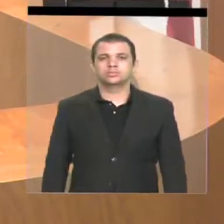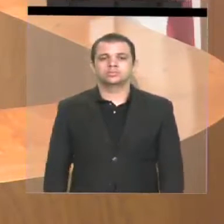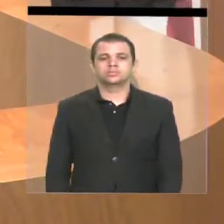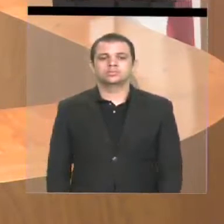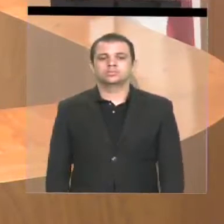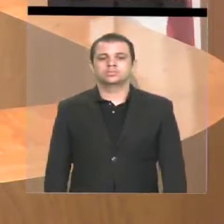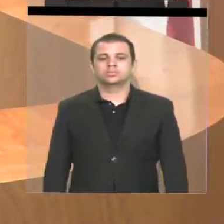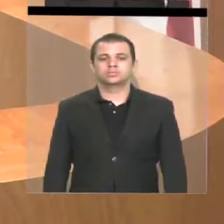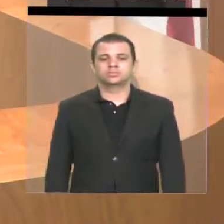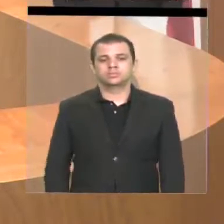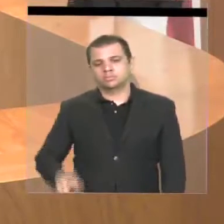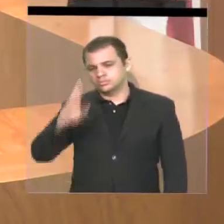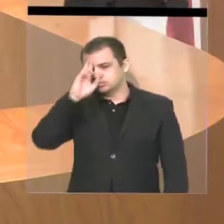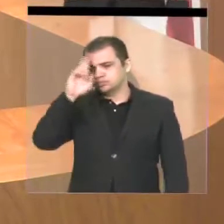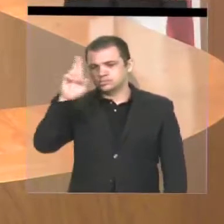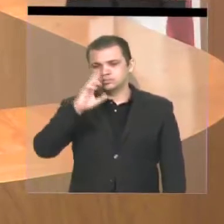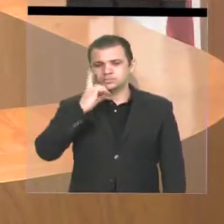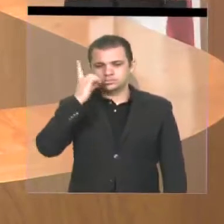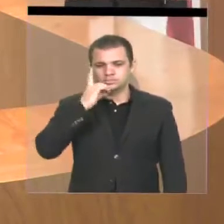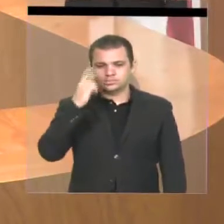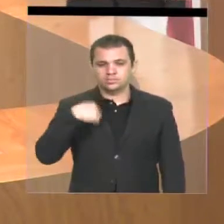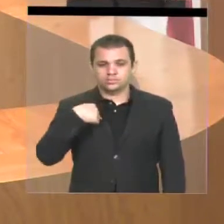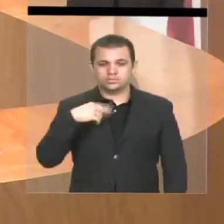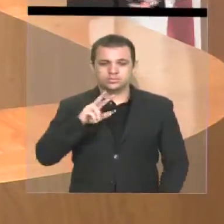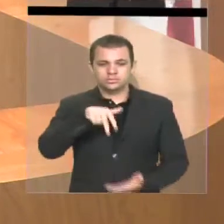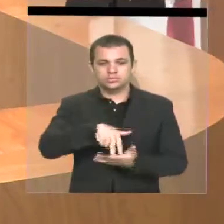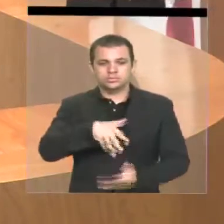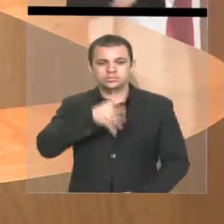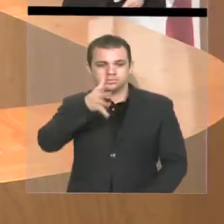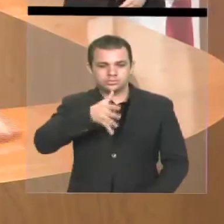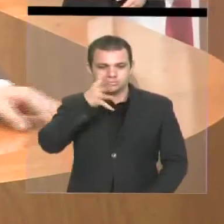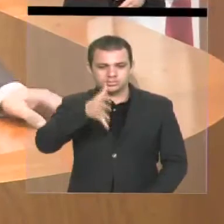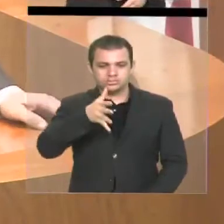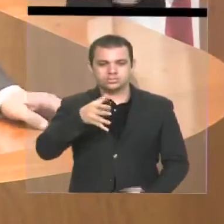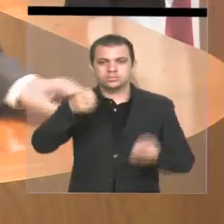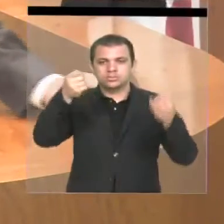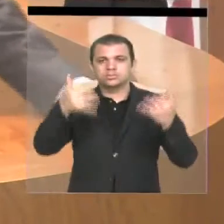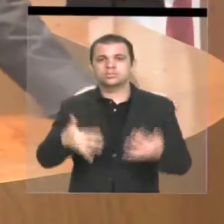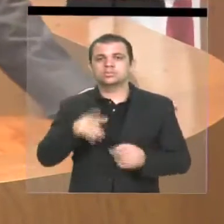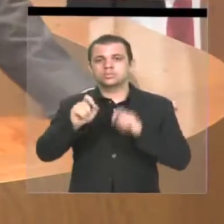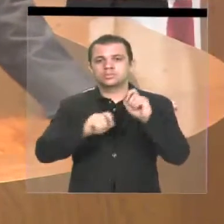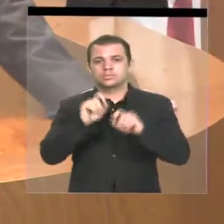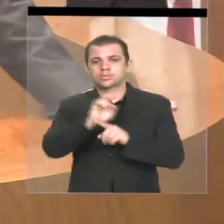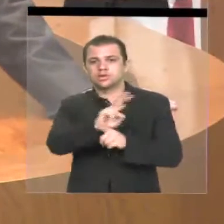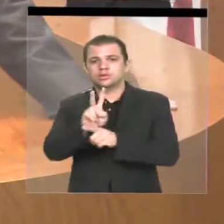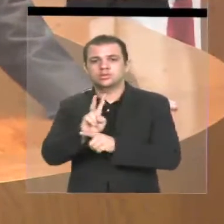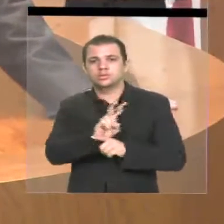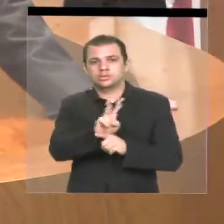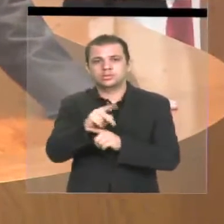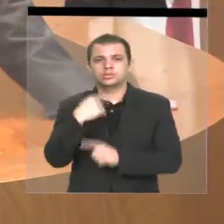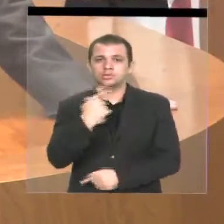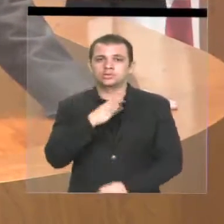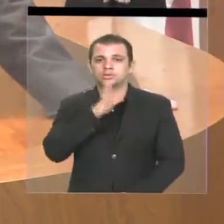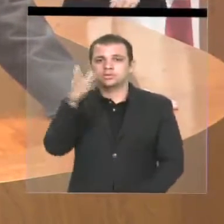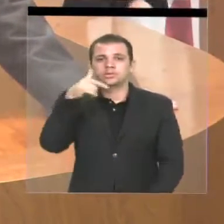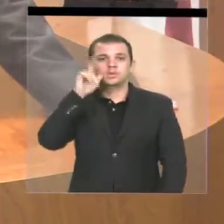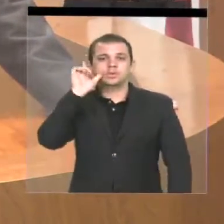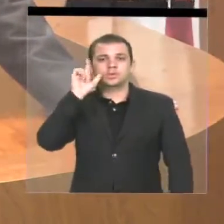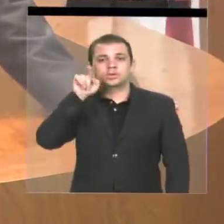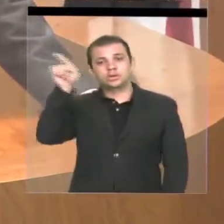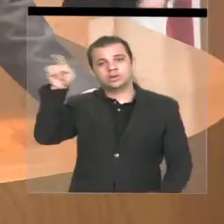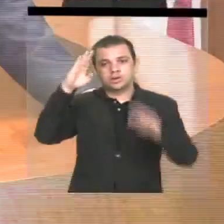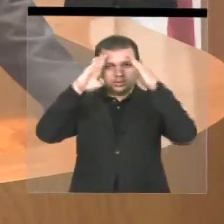Senhores deputados, venho a esta tribuna relatar a vistoria que foi realizada ontem